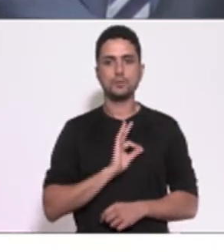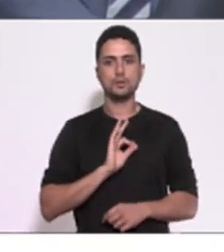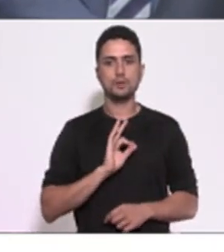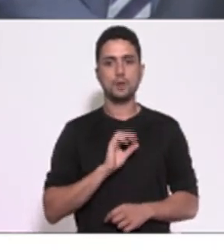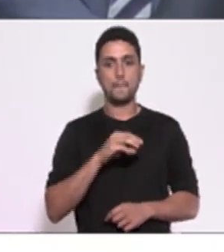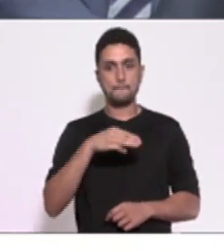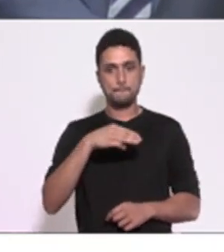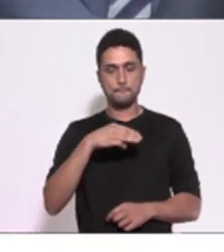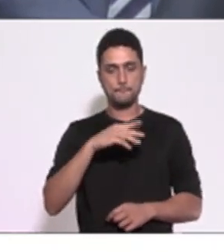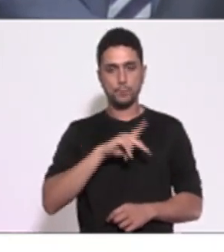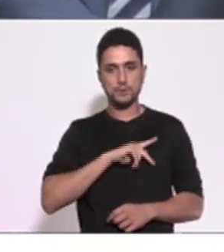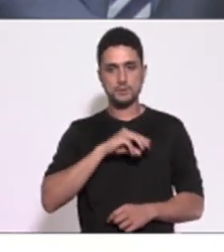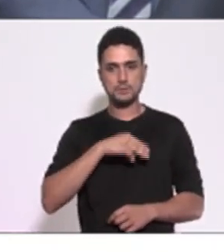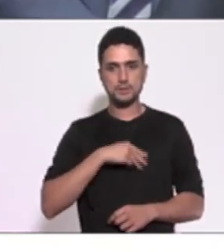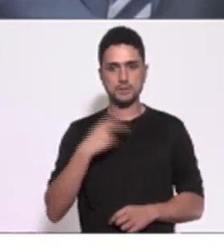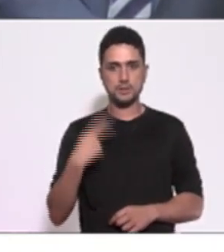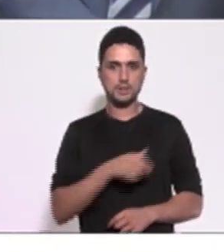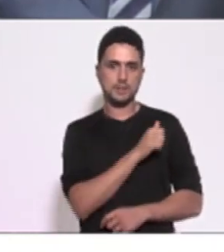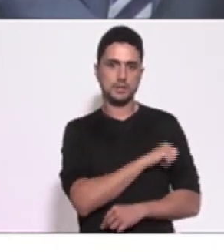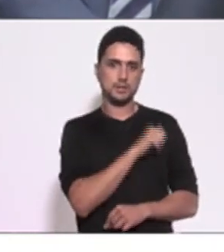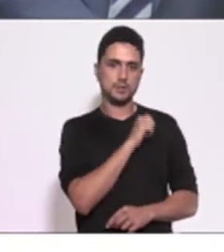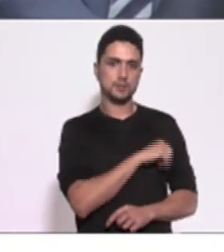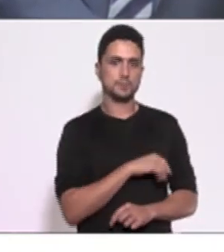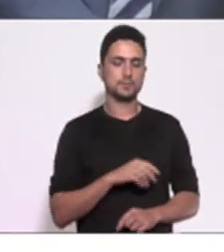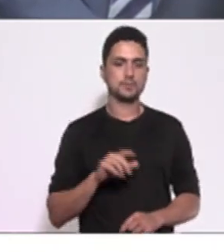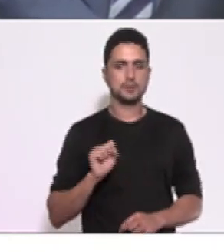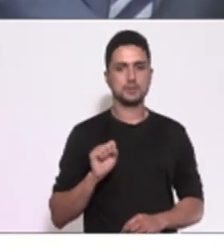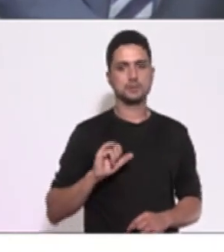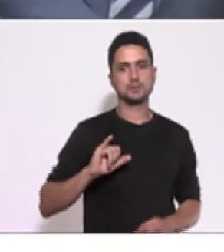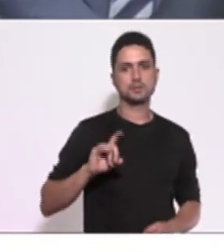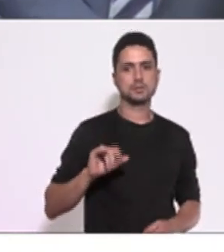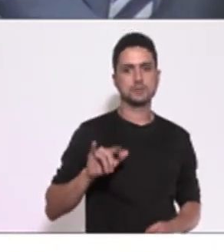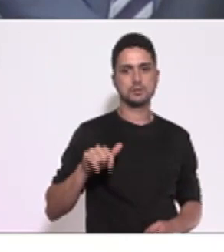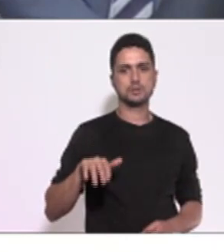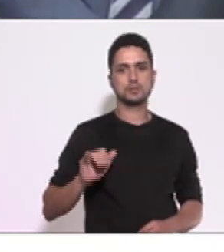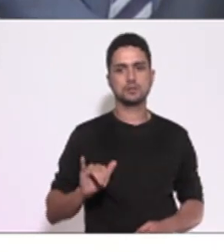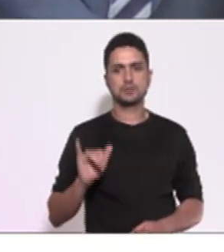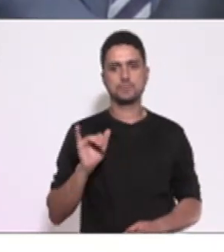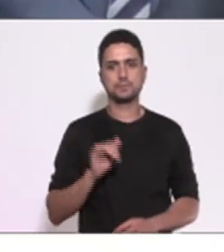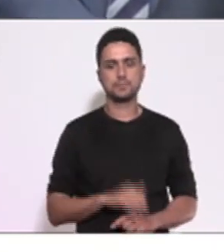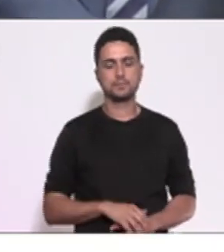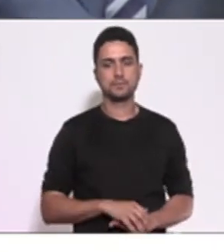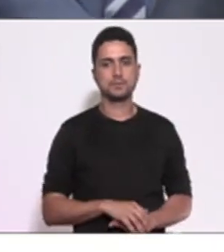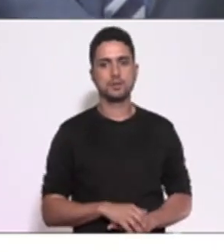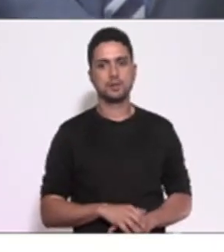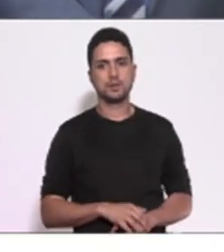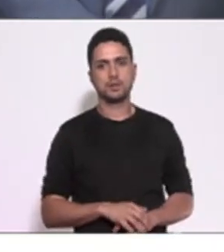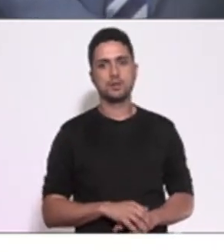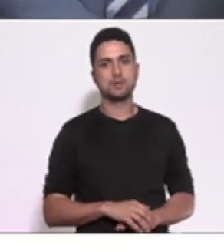Janeiro, Sidney Robson Pazini da Silveira.